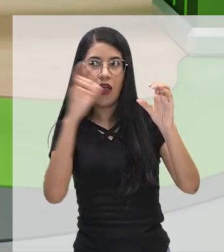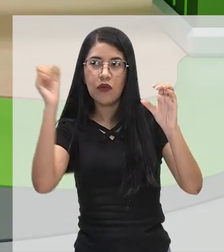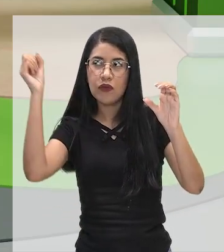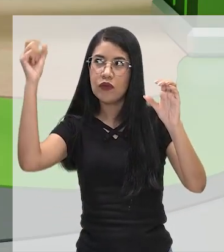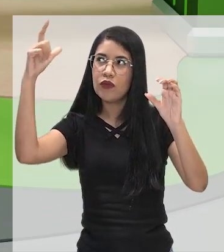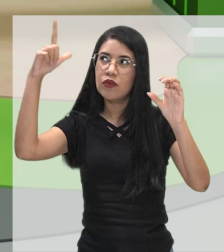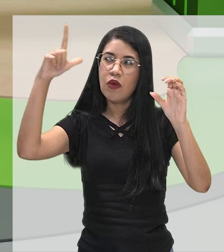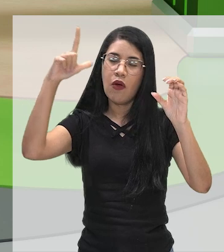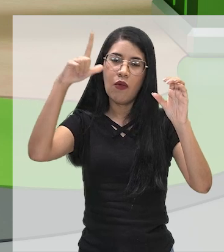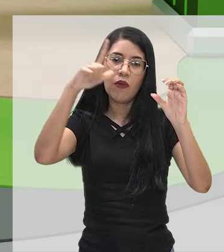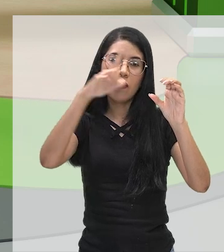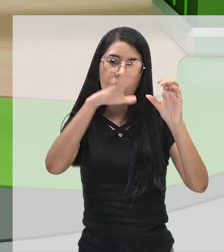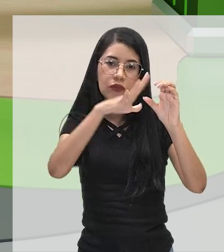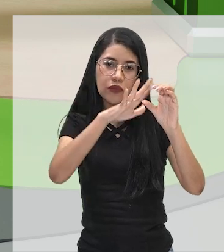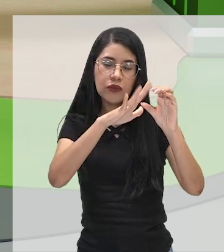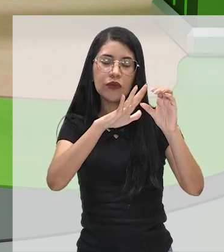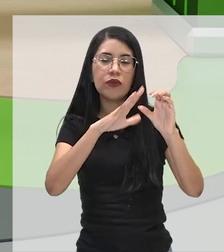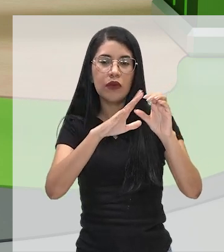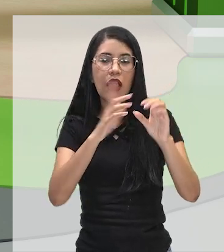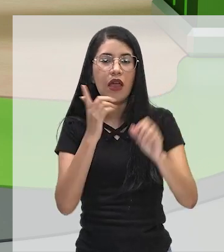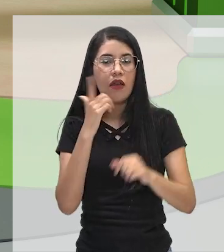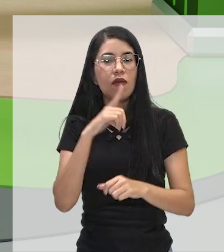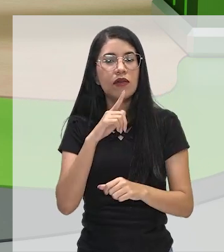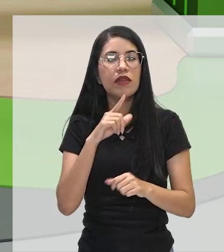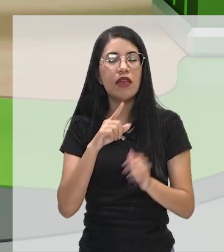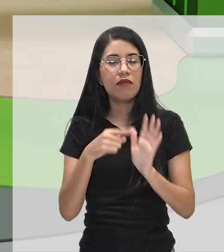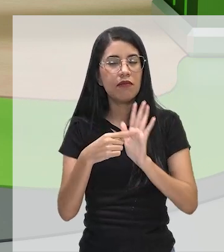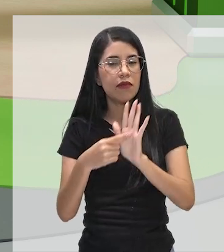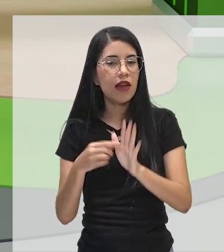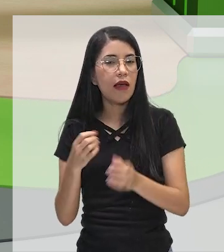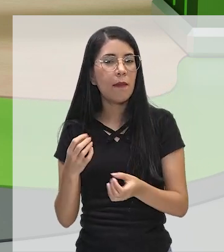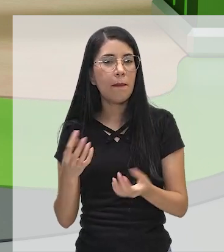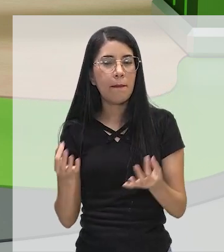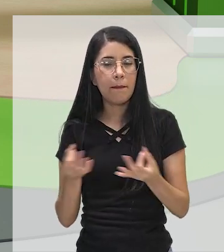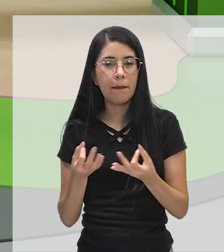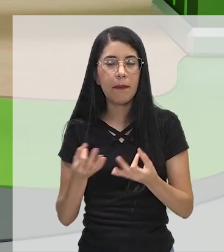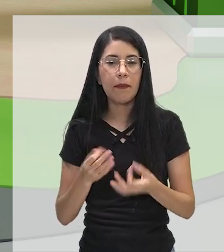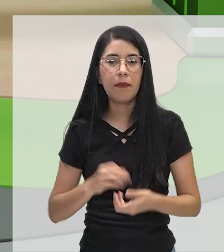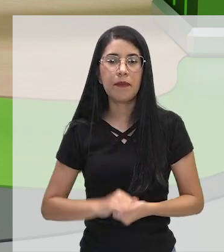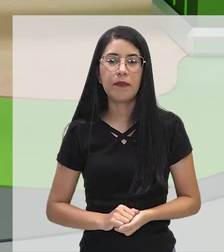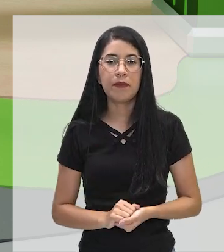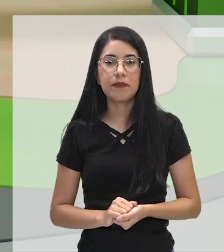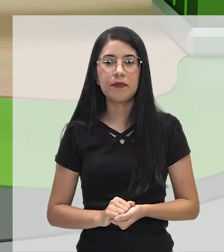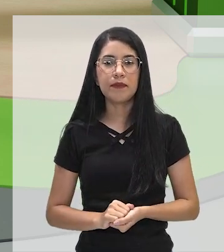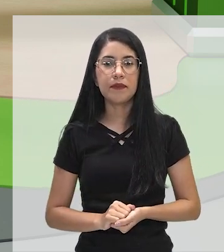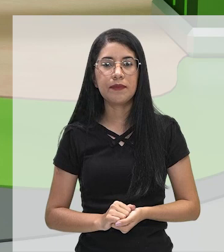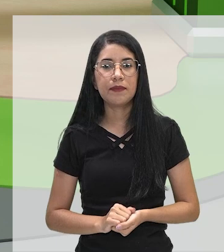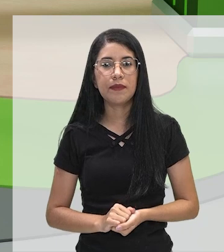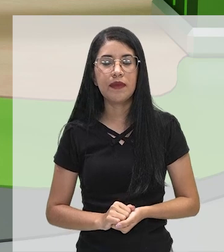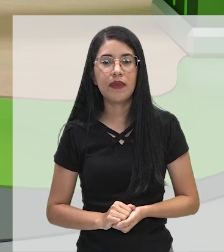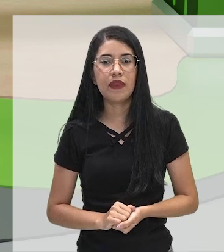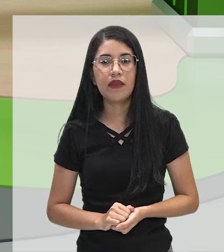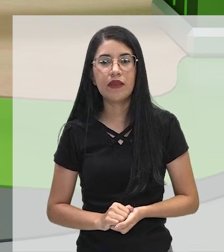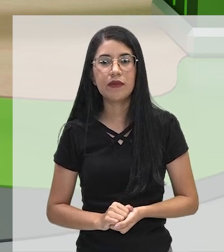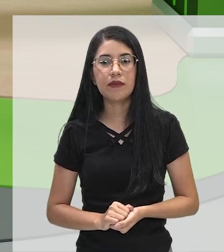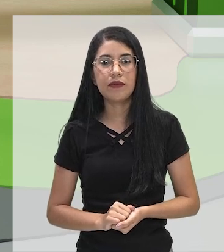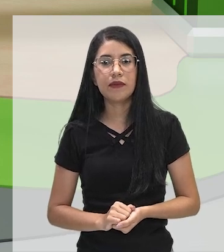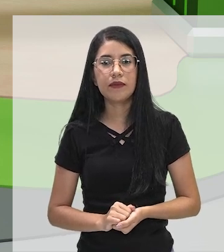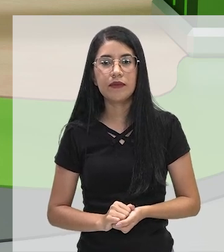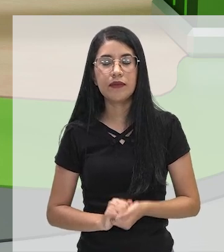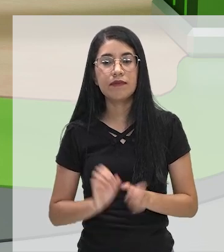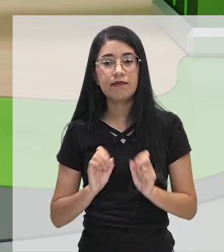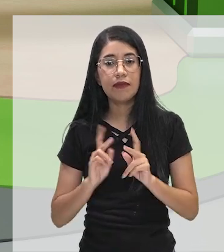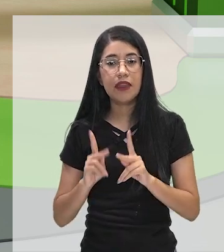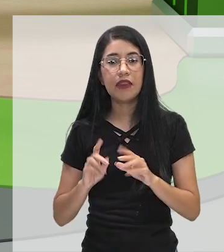luz solar, né? Ela consegue se mostrar ali toda aquela parte, sua superfície redondinha, nós temos ali a Lua cheia,